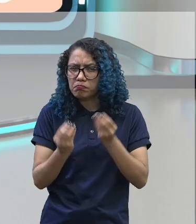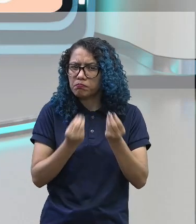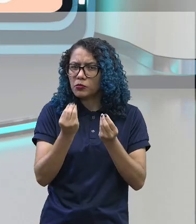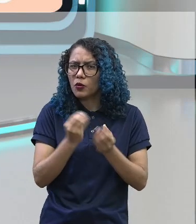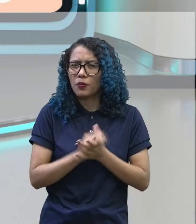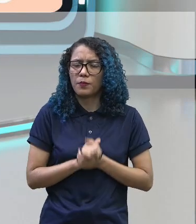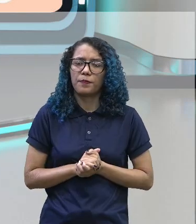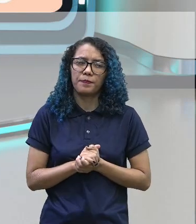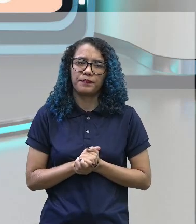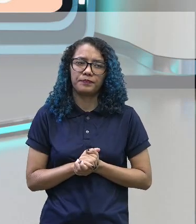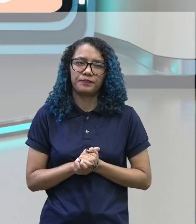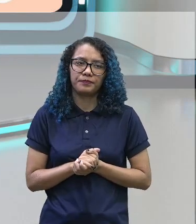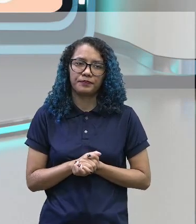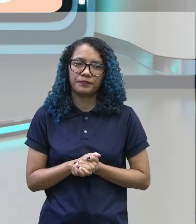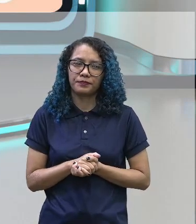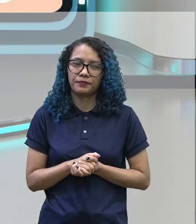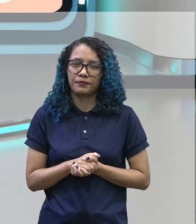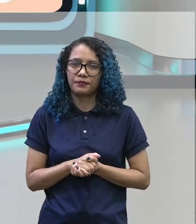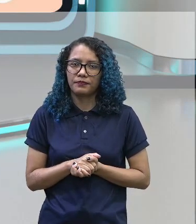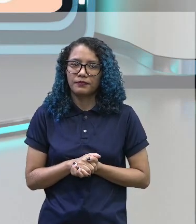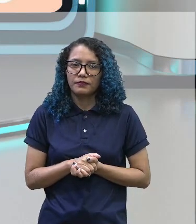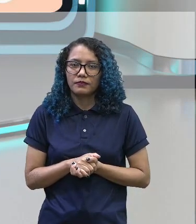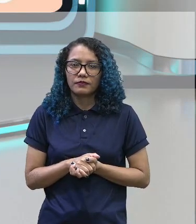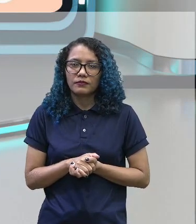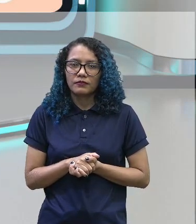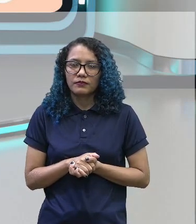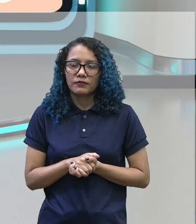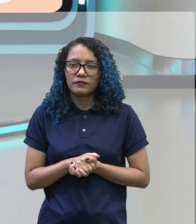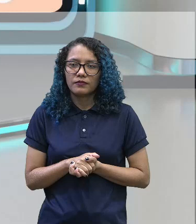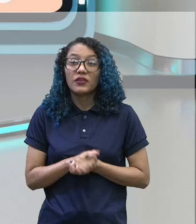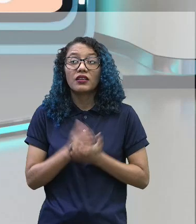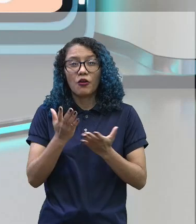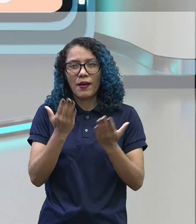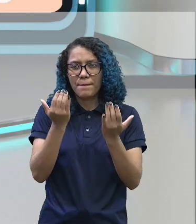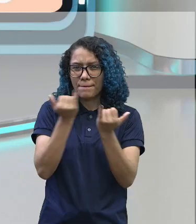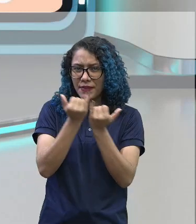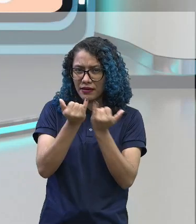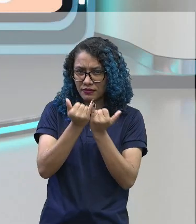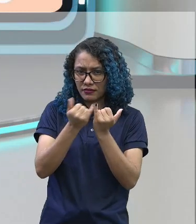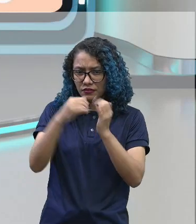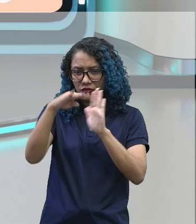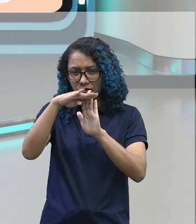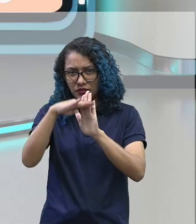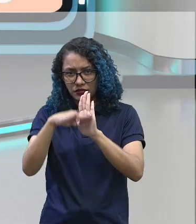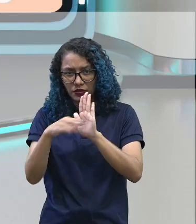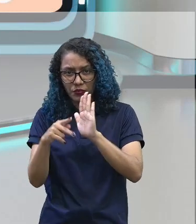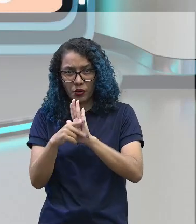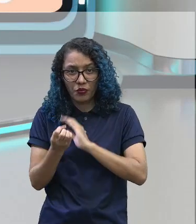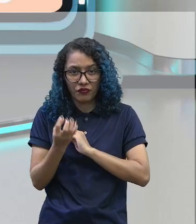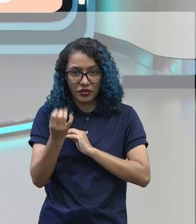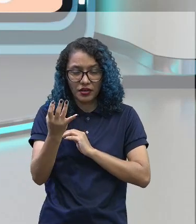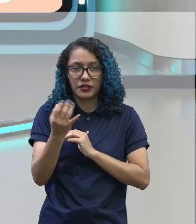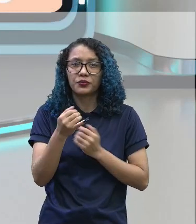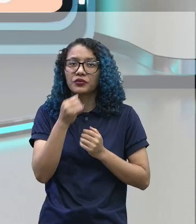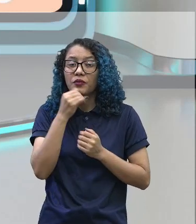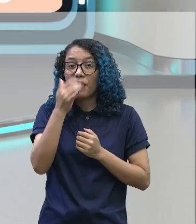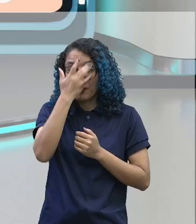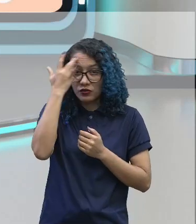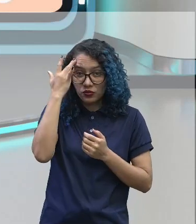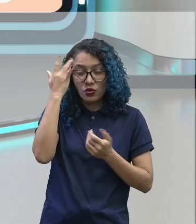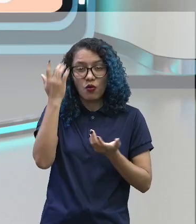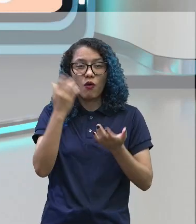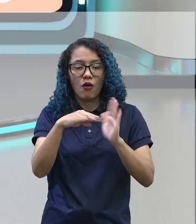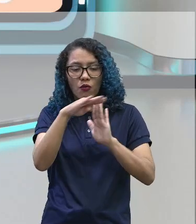de redação funciona como essa lista de viagem, né? O redator organiza